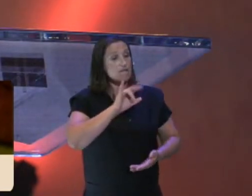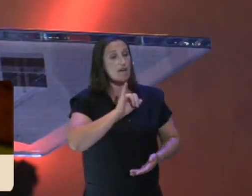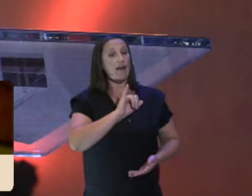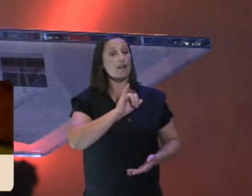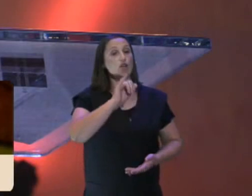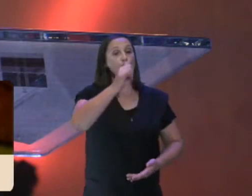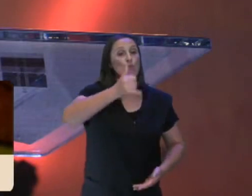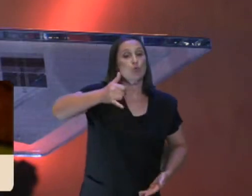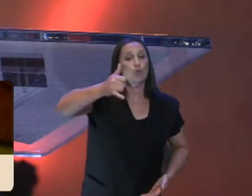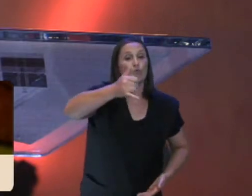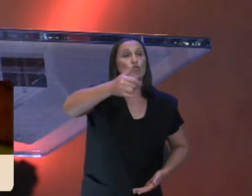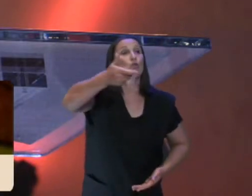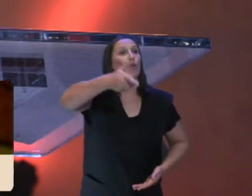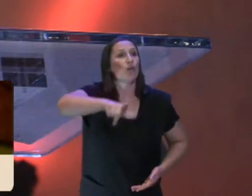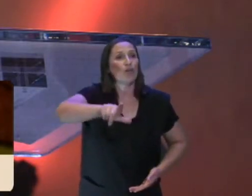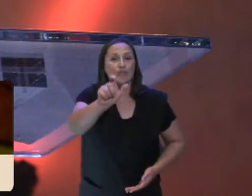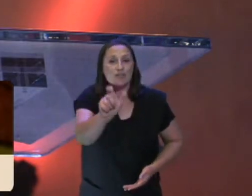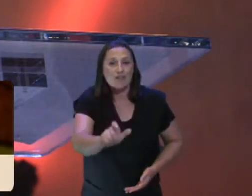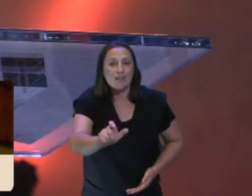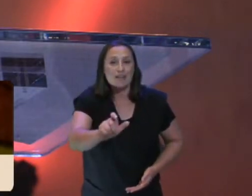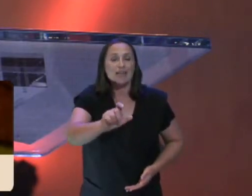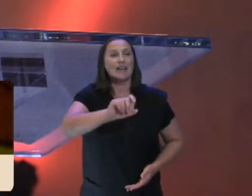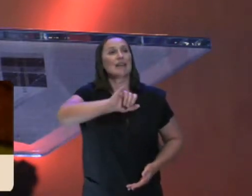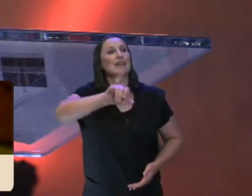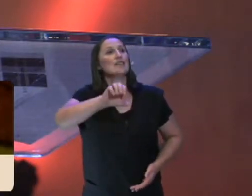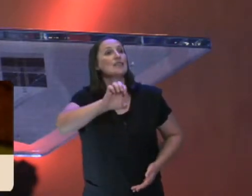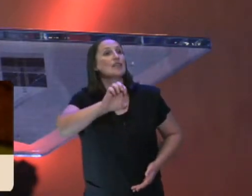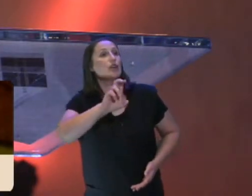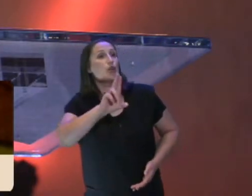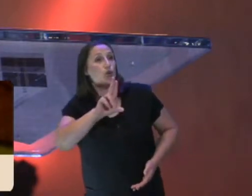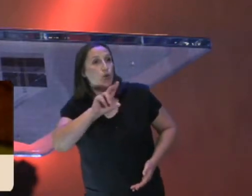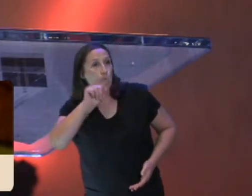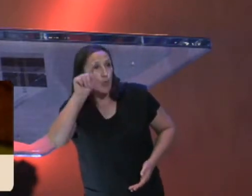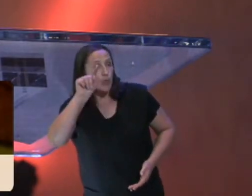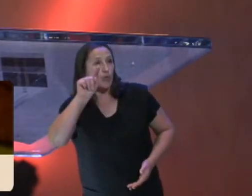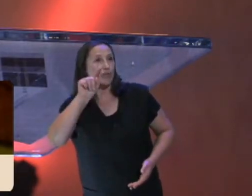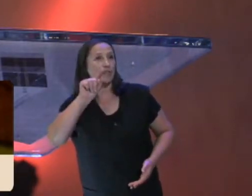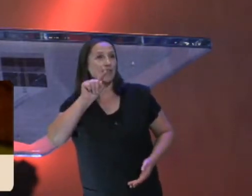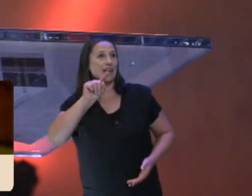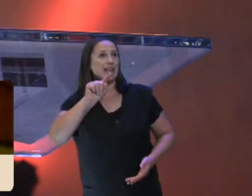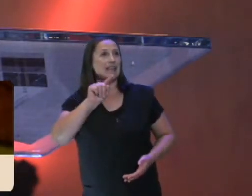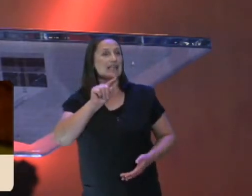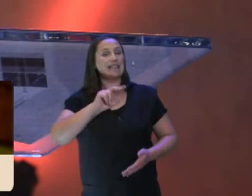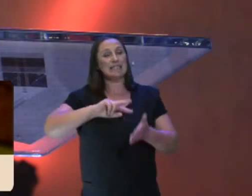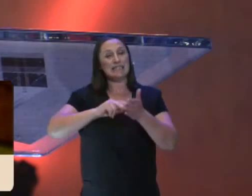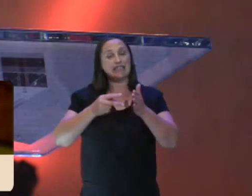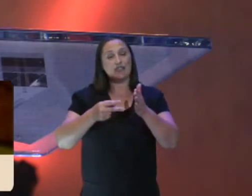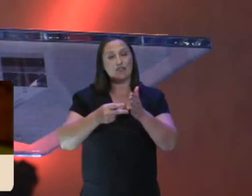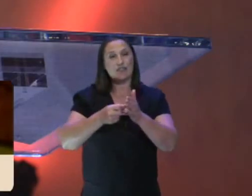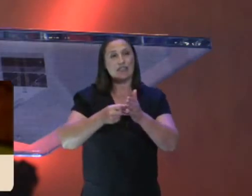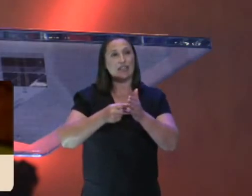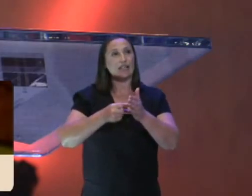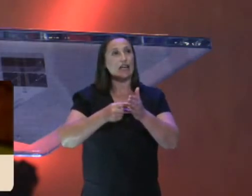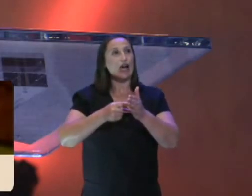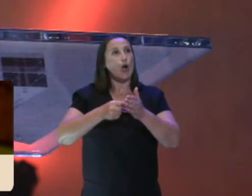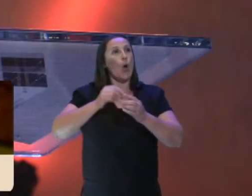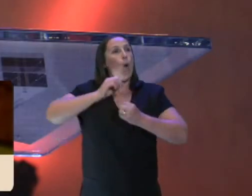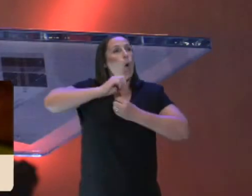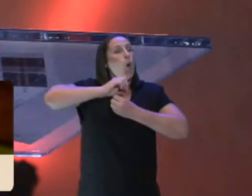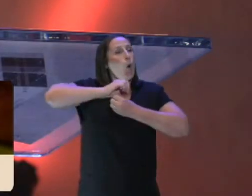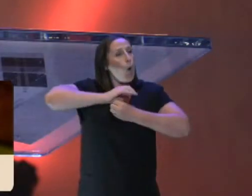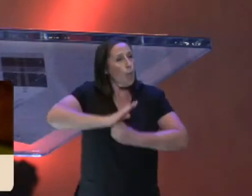que Deus usaria para acabar com a opressão espiritual de Jezabel e Acabe,